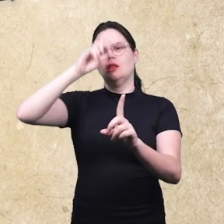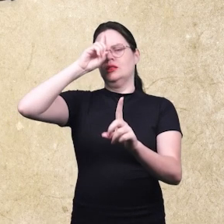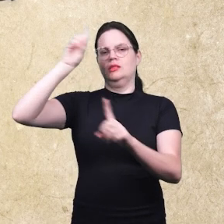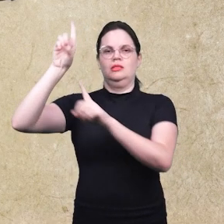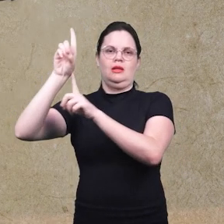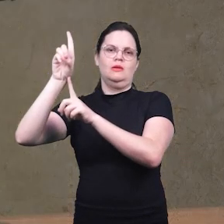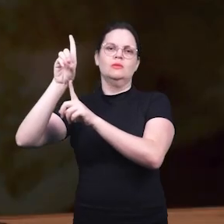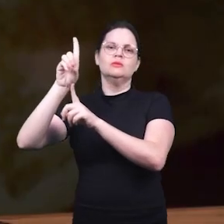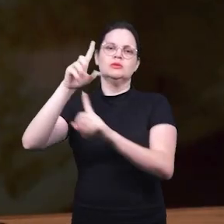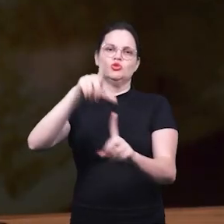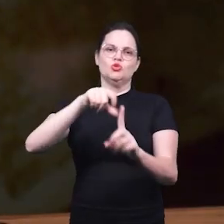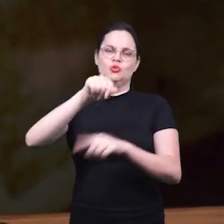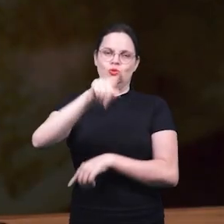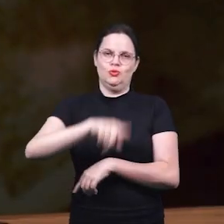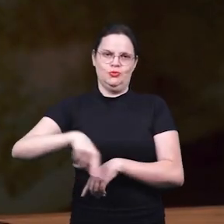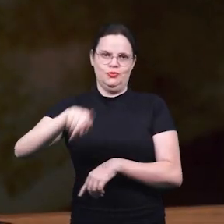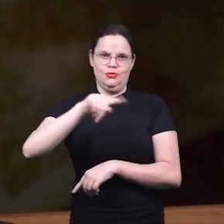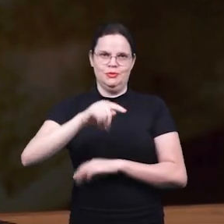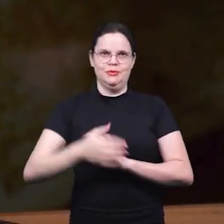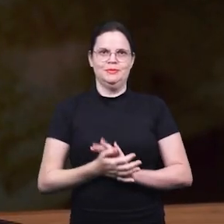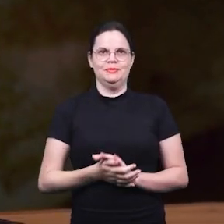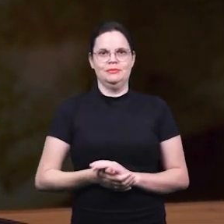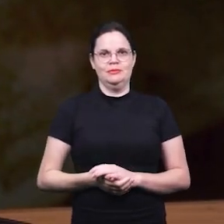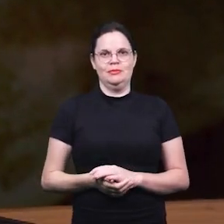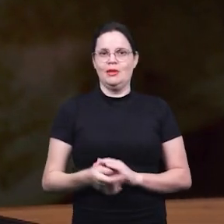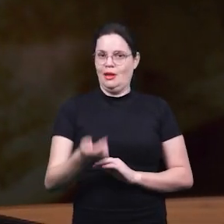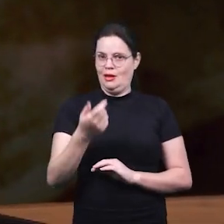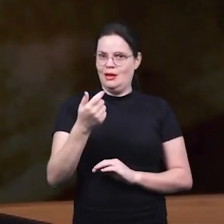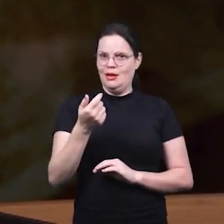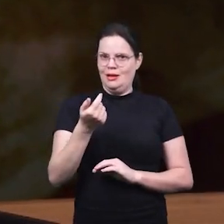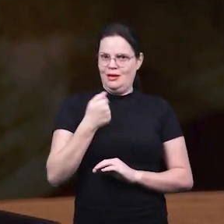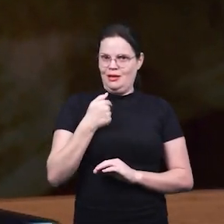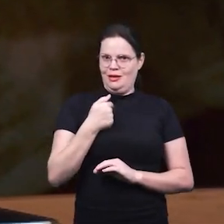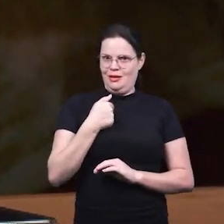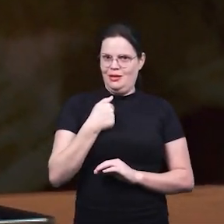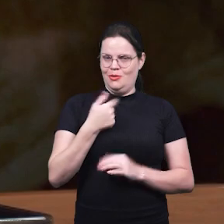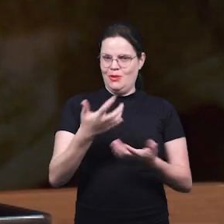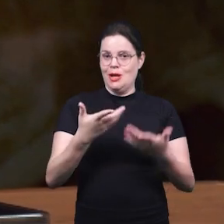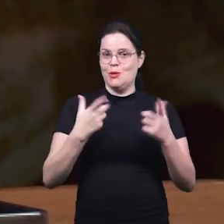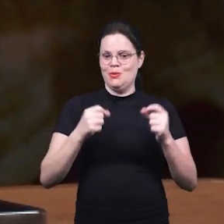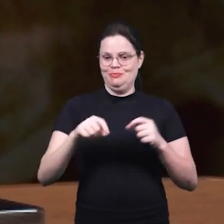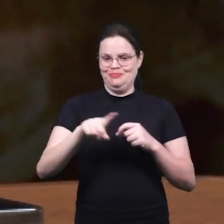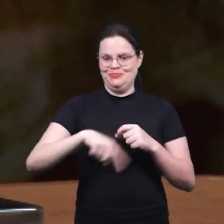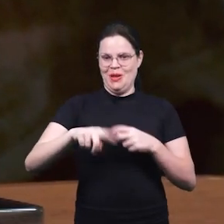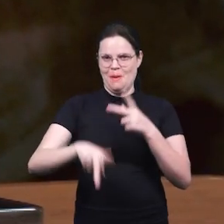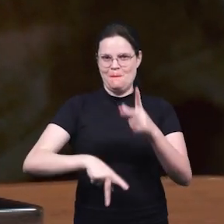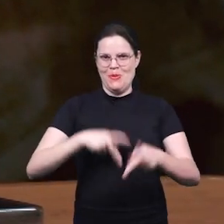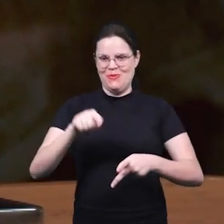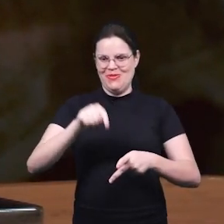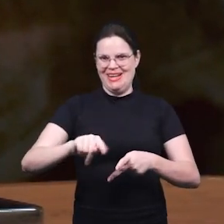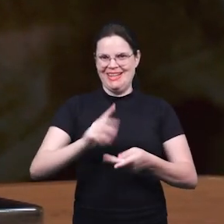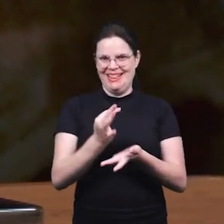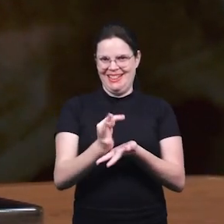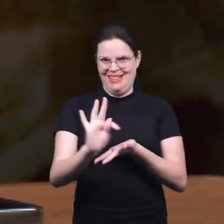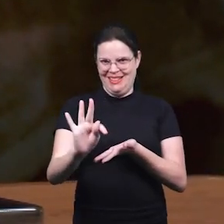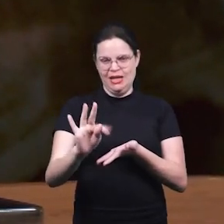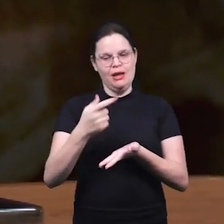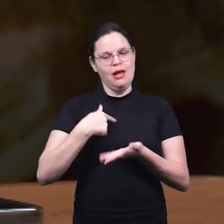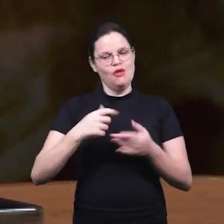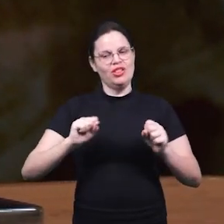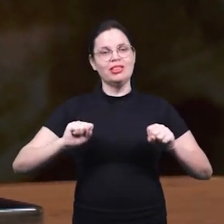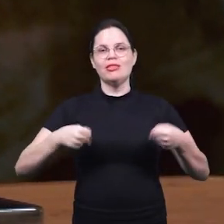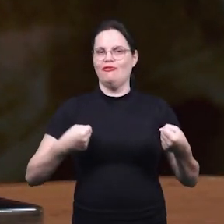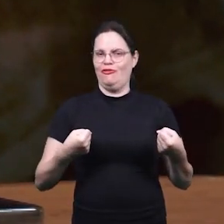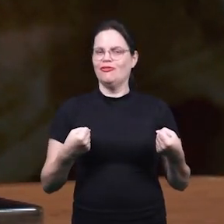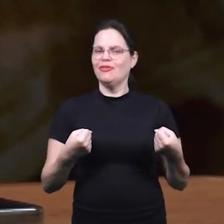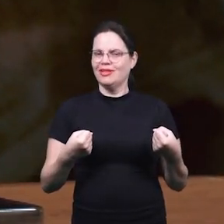de Deus. Eu queria fazer uma defesa aqui da igreja dos Tessalonicenses. Lendo esse texto